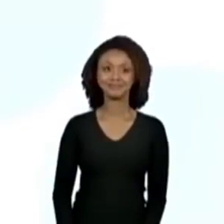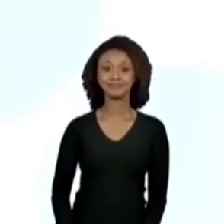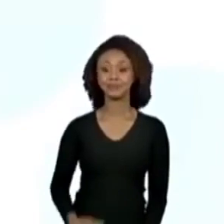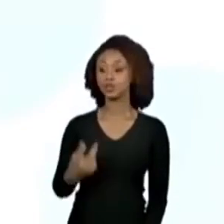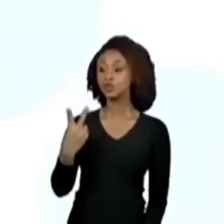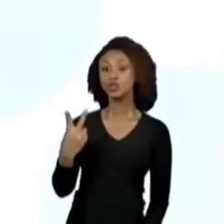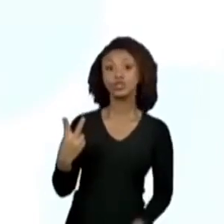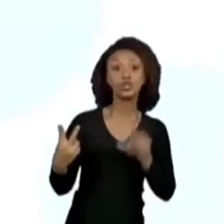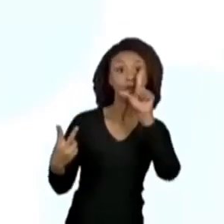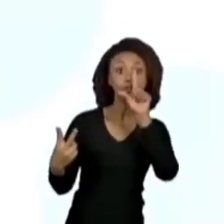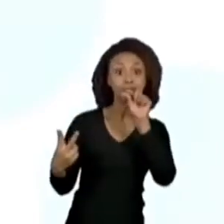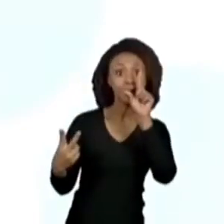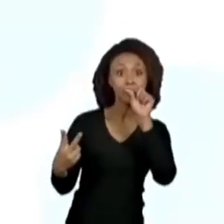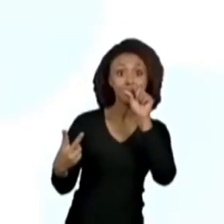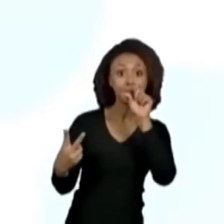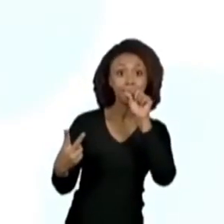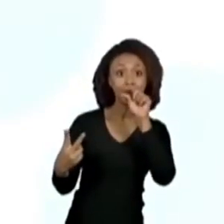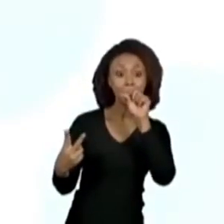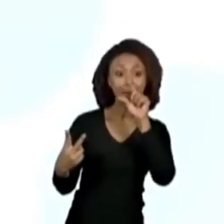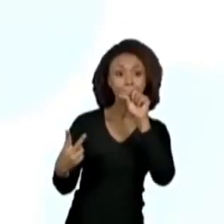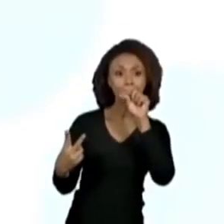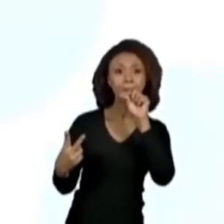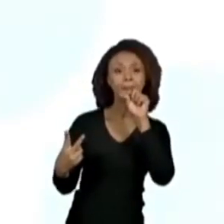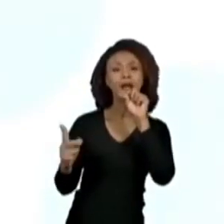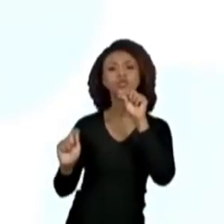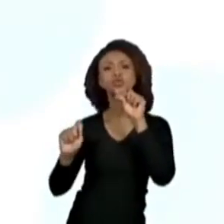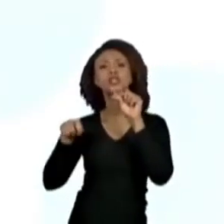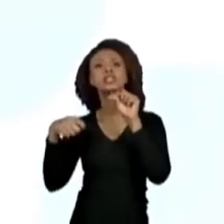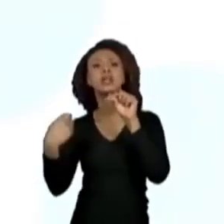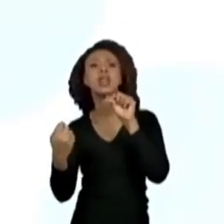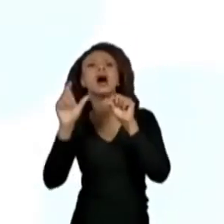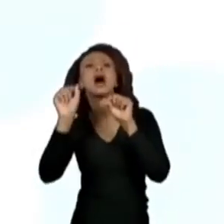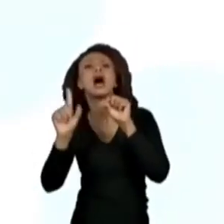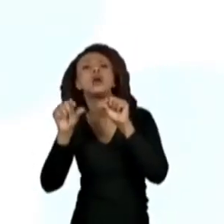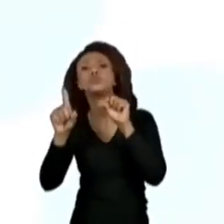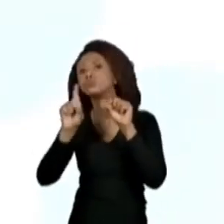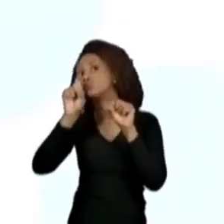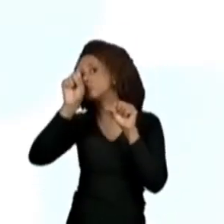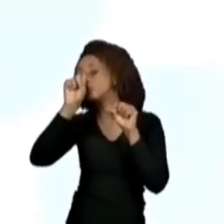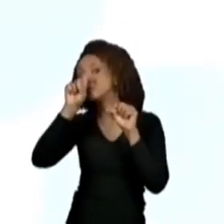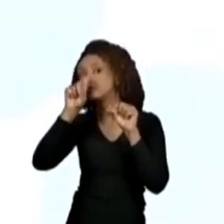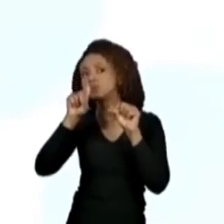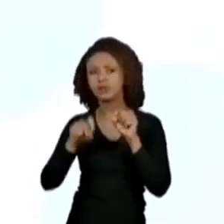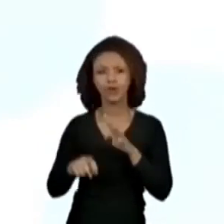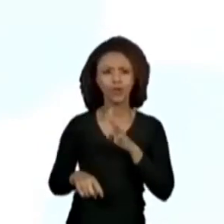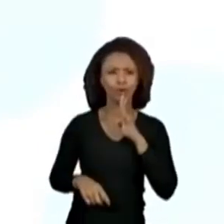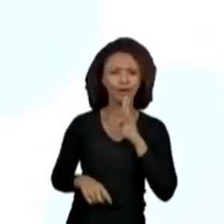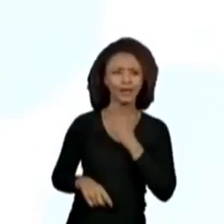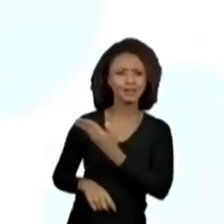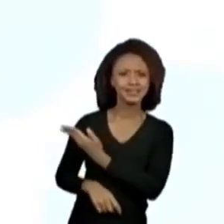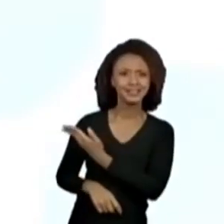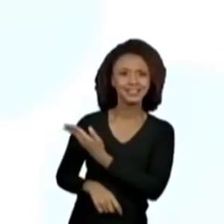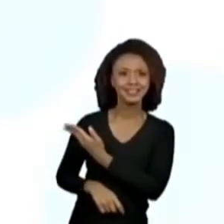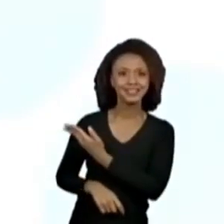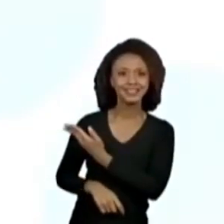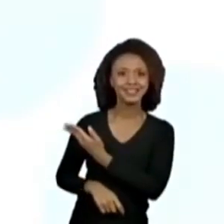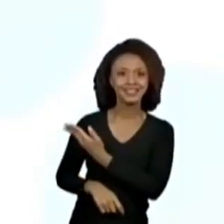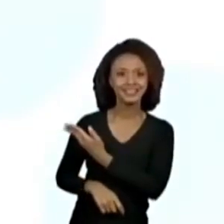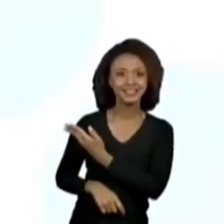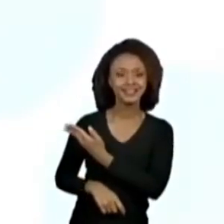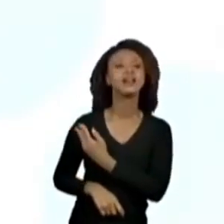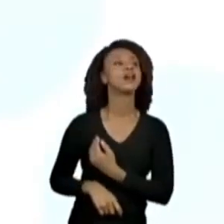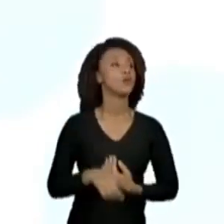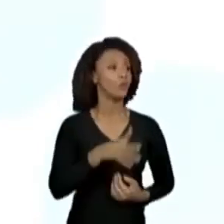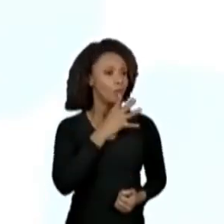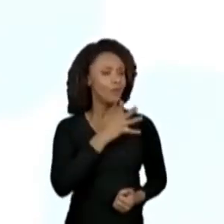Dois pássaros, então, aí, para quem falou que eram Isso. pássaros. Conhece esses dois, Pro? Eu conheço.